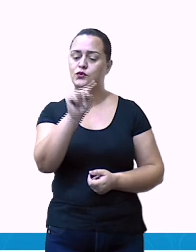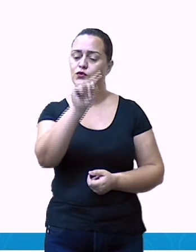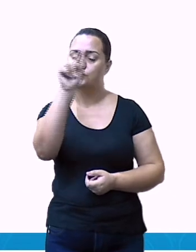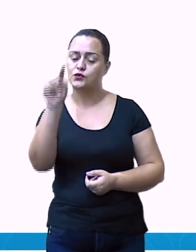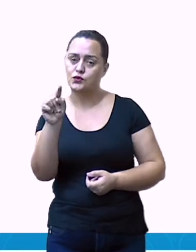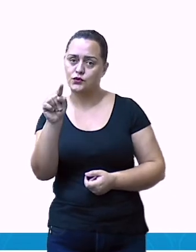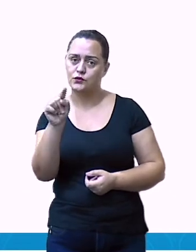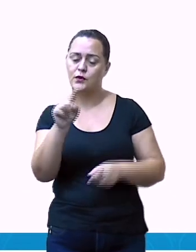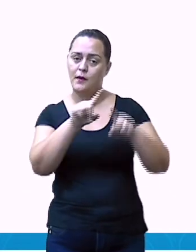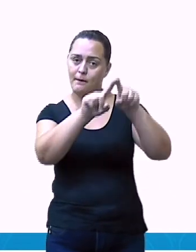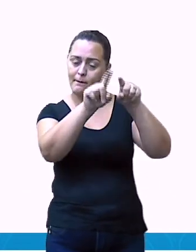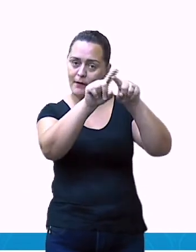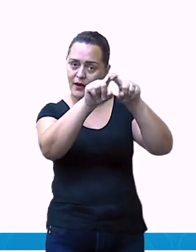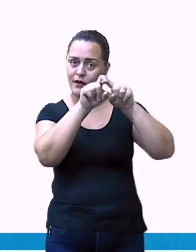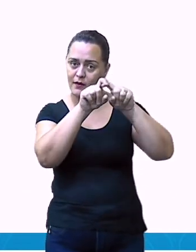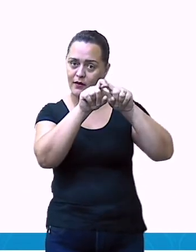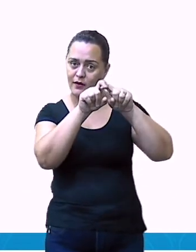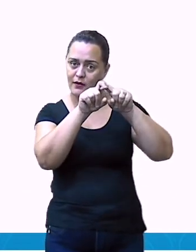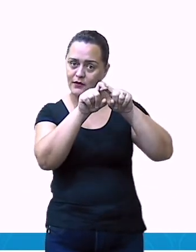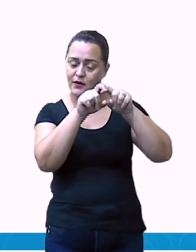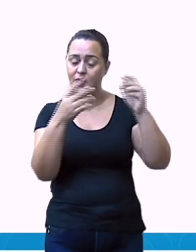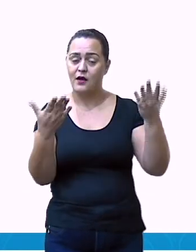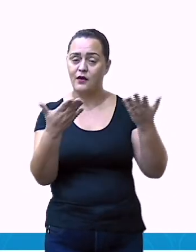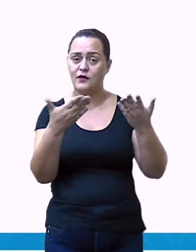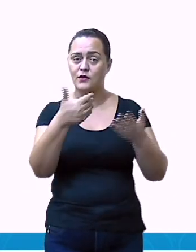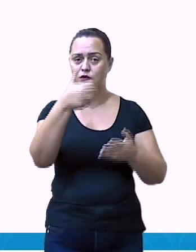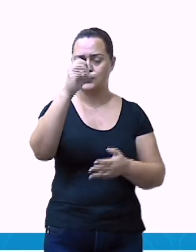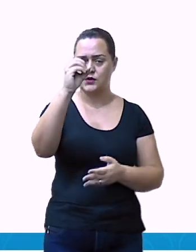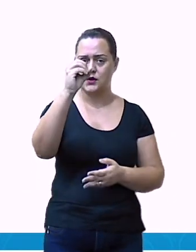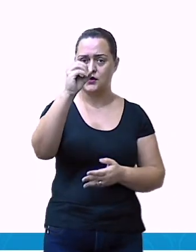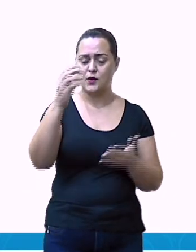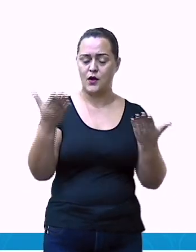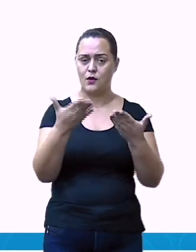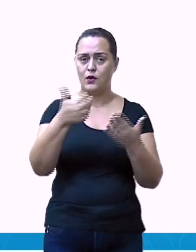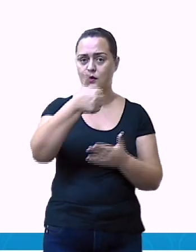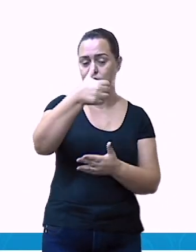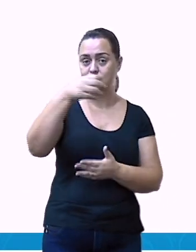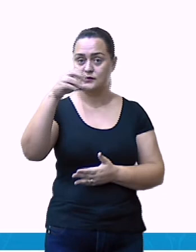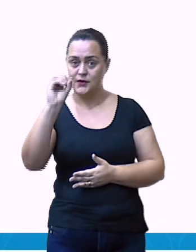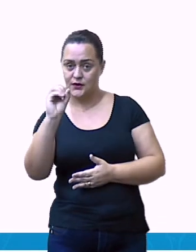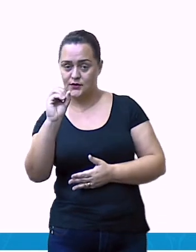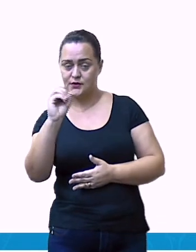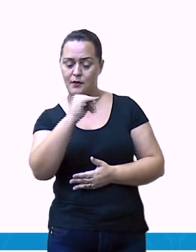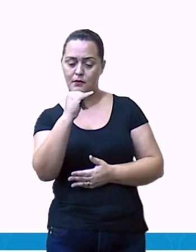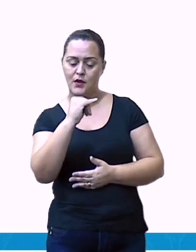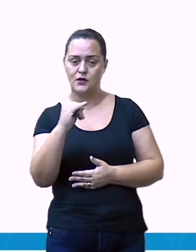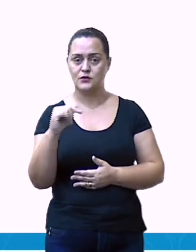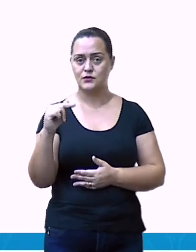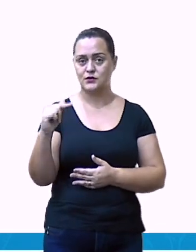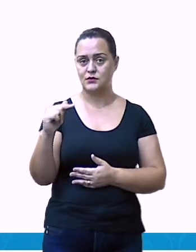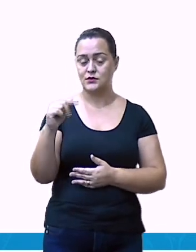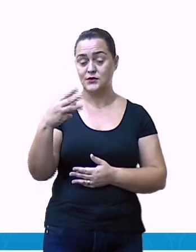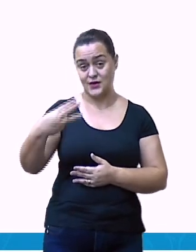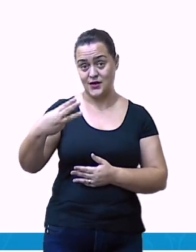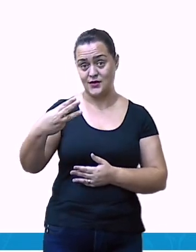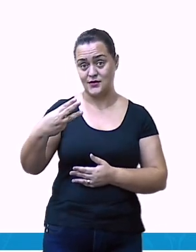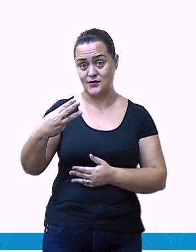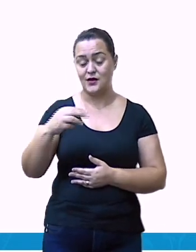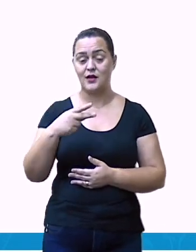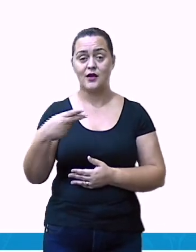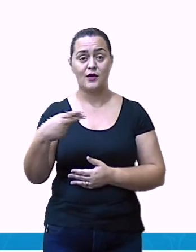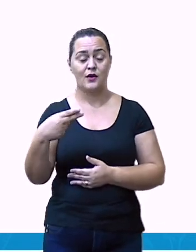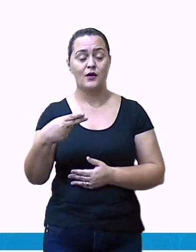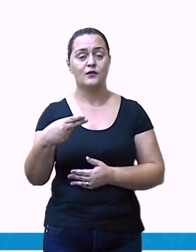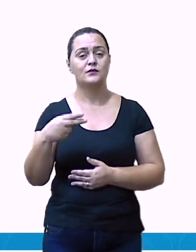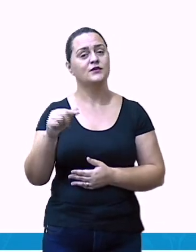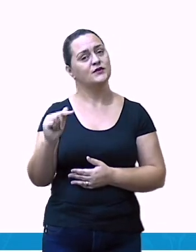tira 3, vão ficar 7. 9 tira 9, vai ficar 0. O que está faltando aqui?